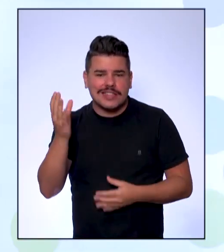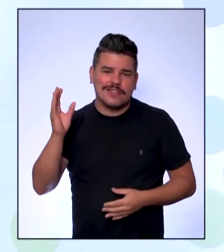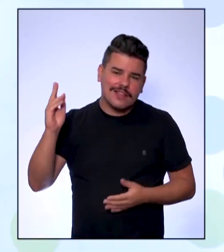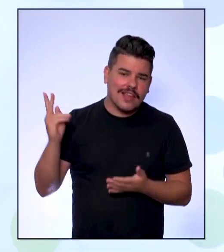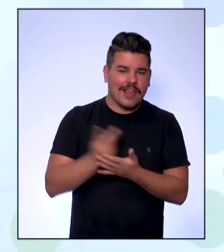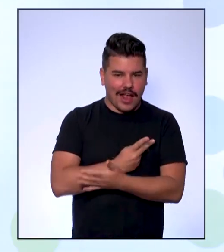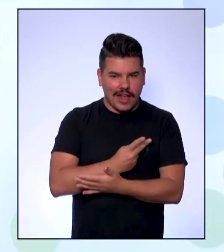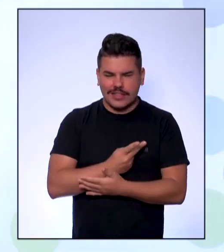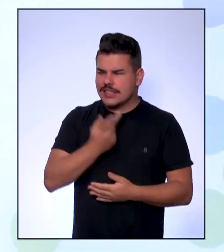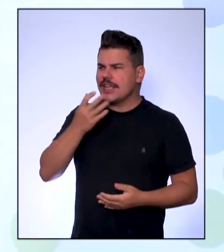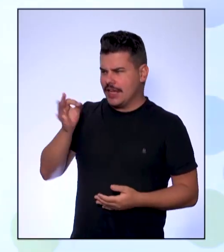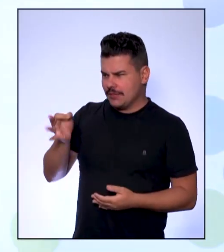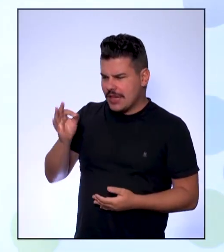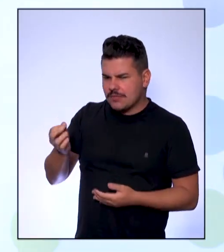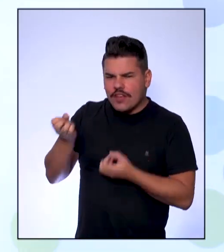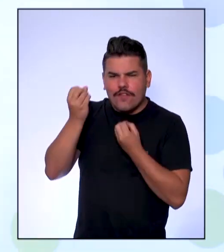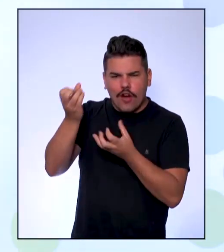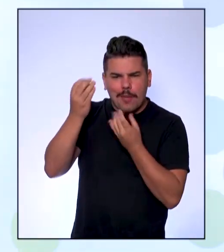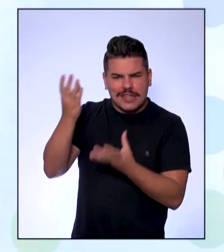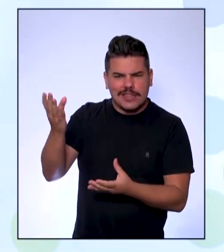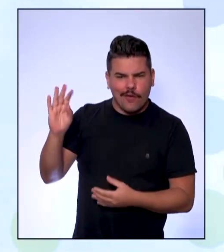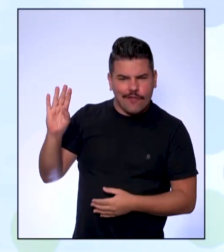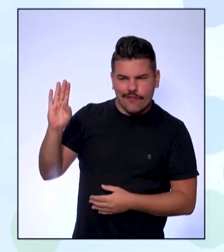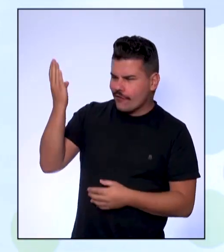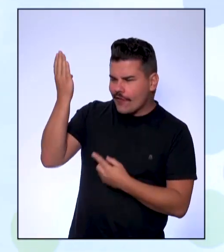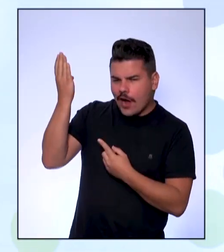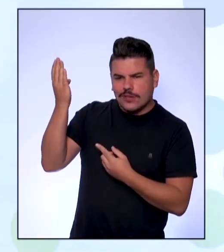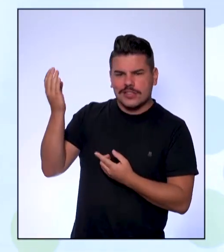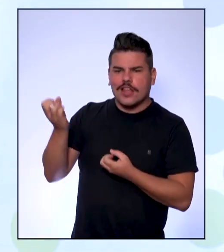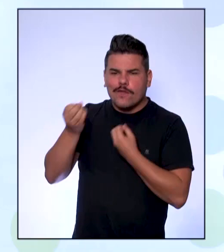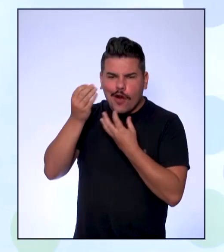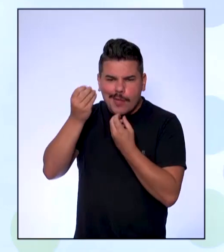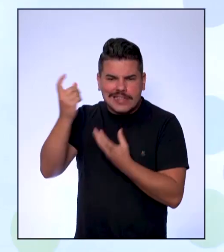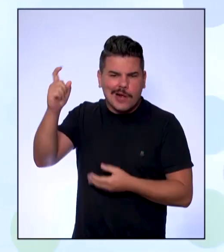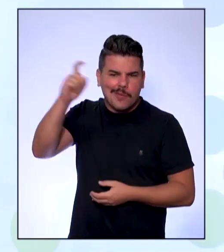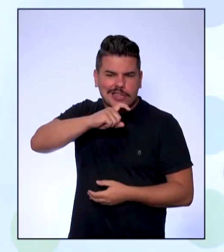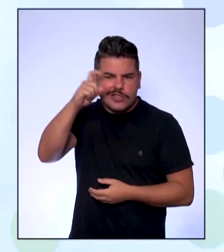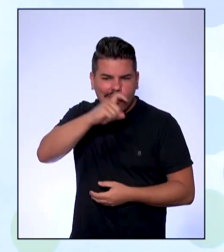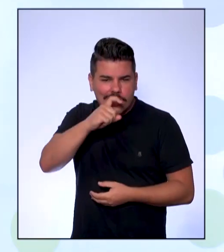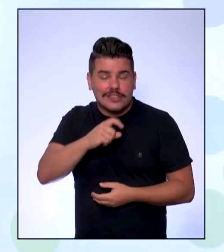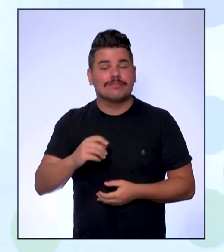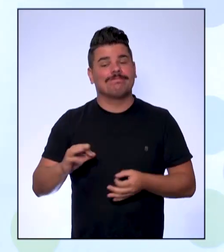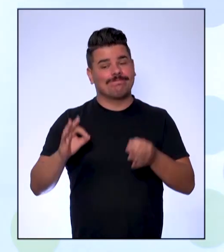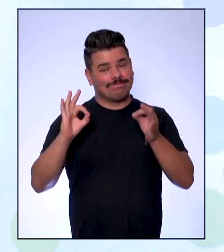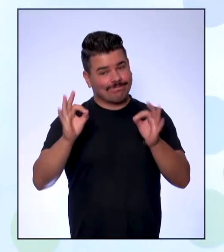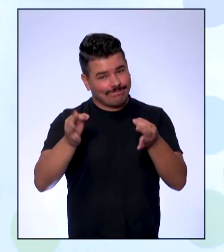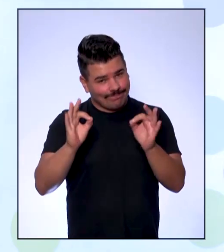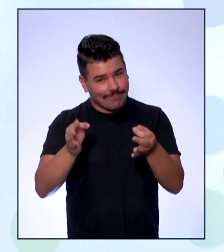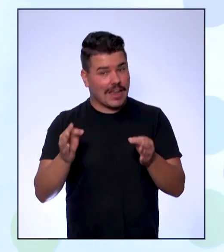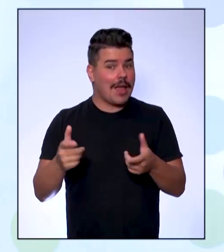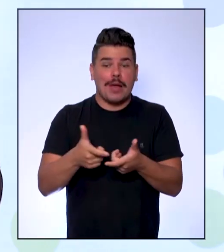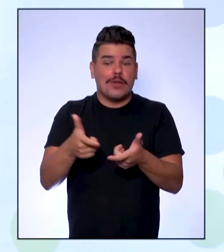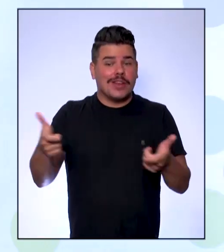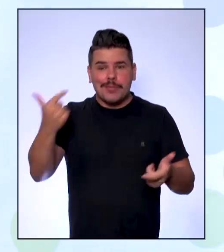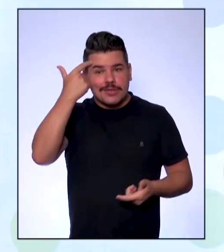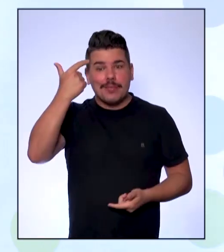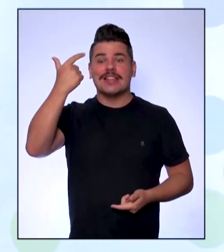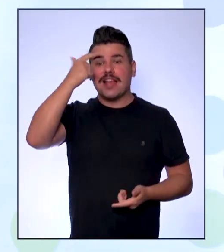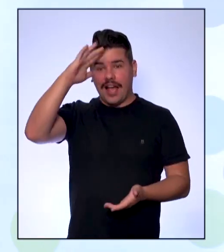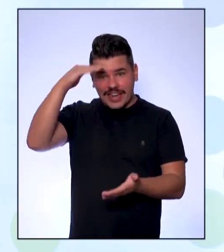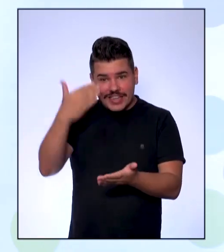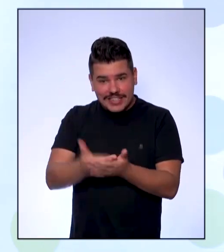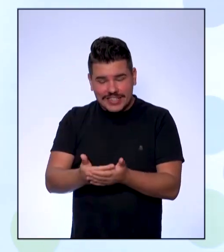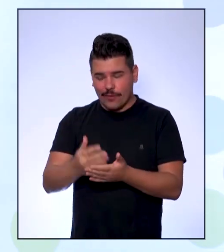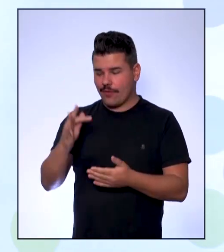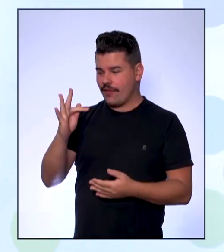mesmo? Então, quando a gente fala sobre fake news, a ideia de que notícias falsas é real, é justamente o que significa o termo